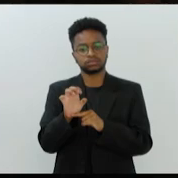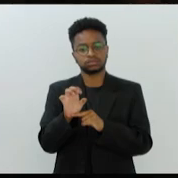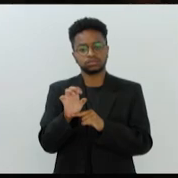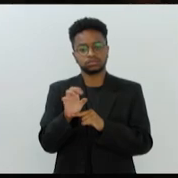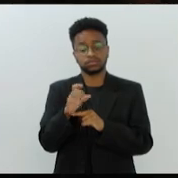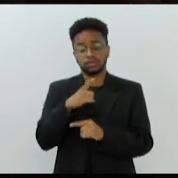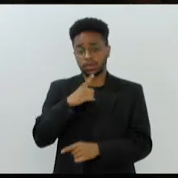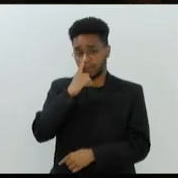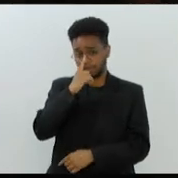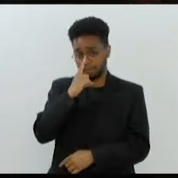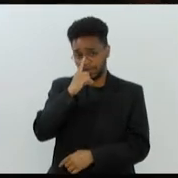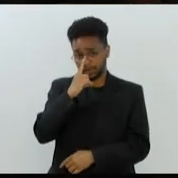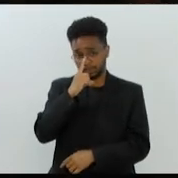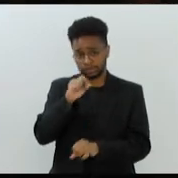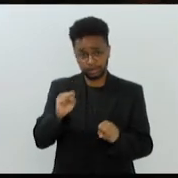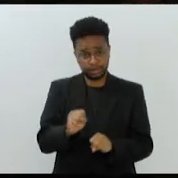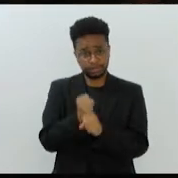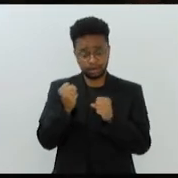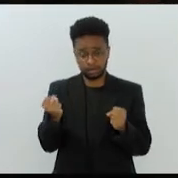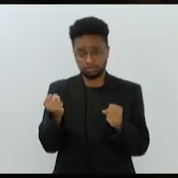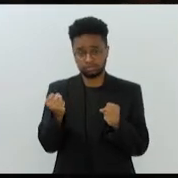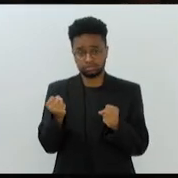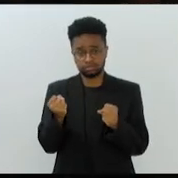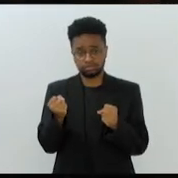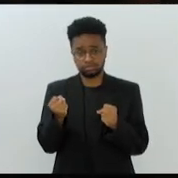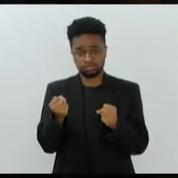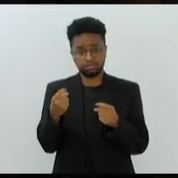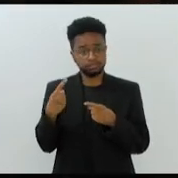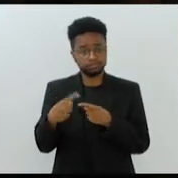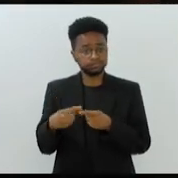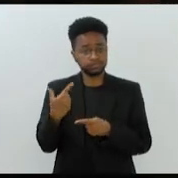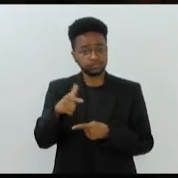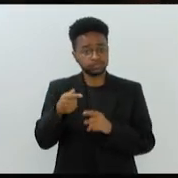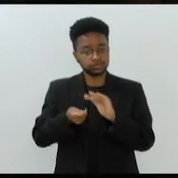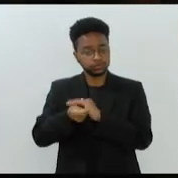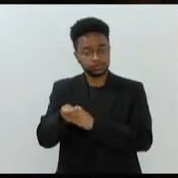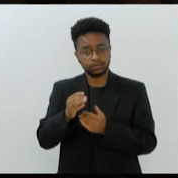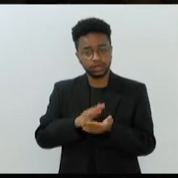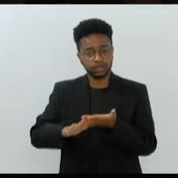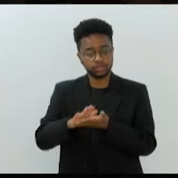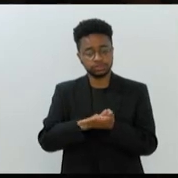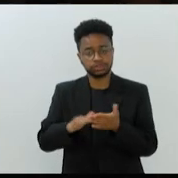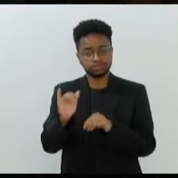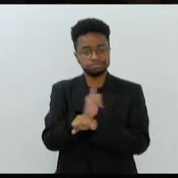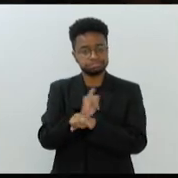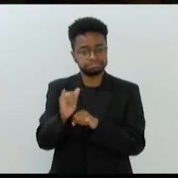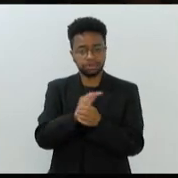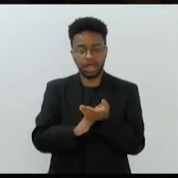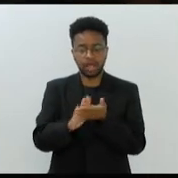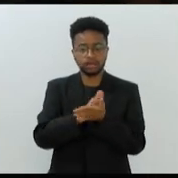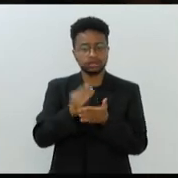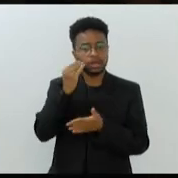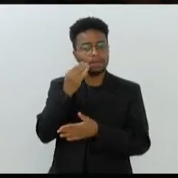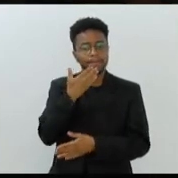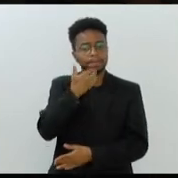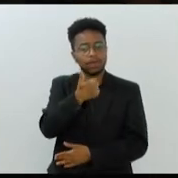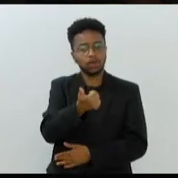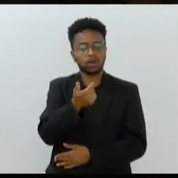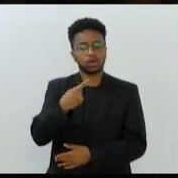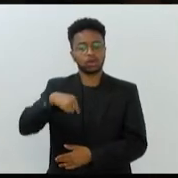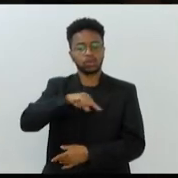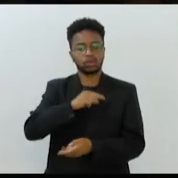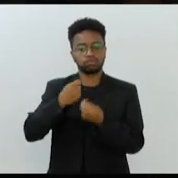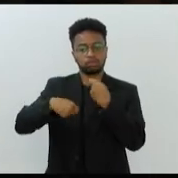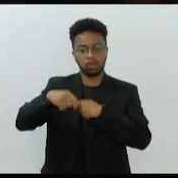corre o risco de quebrar e não tem nenhum investimento estratégico, nenhum olhar para melhorar a nossa situação